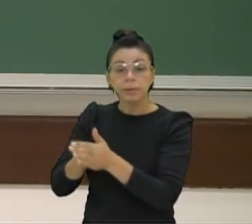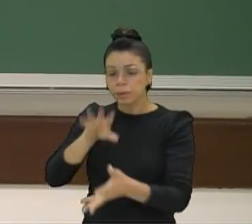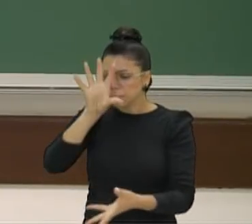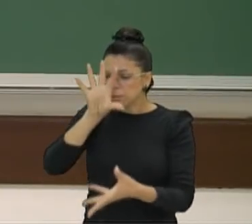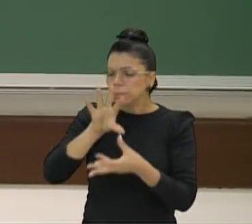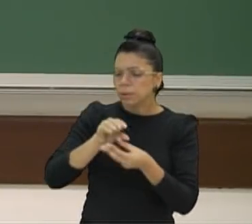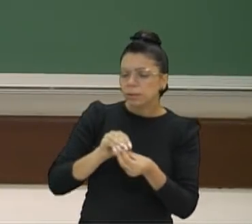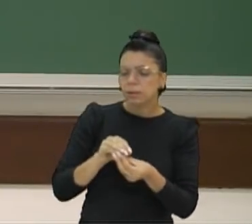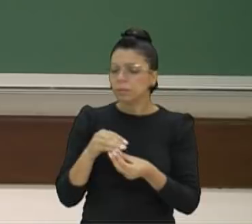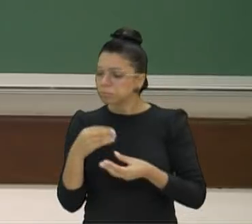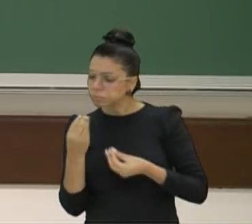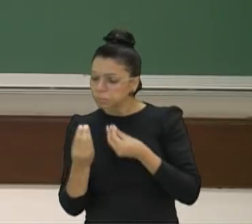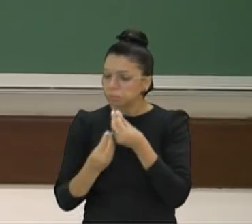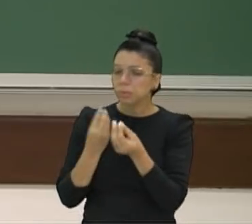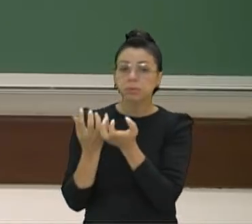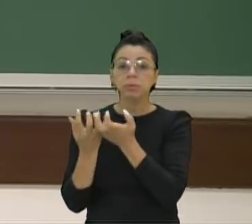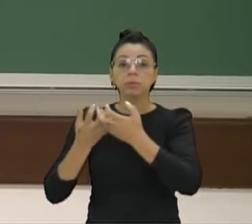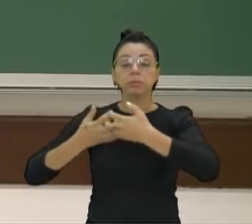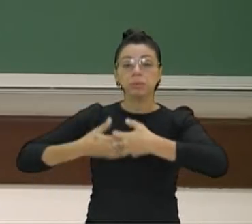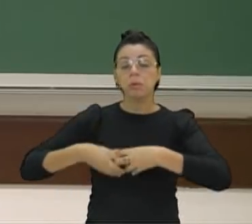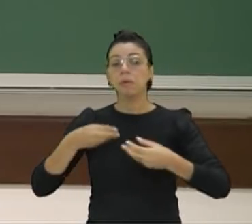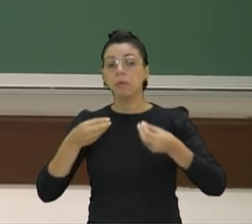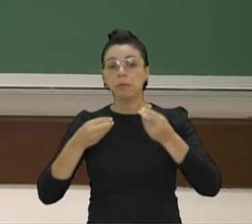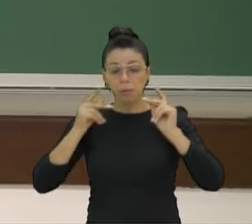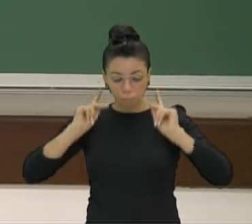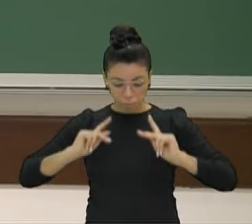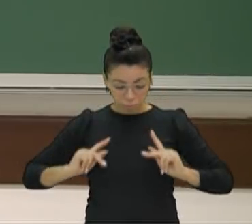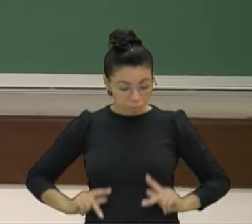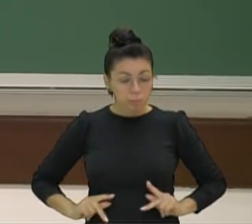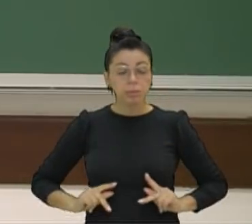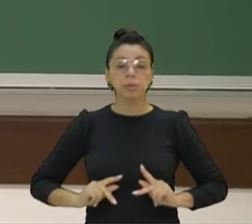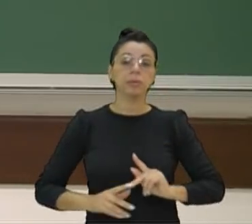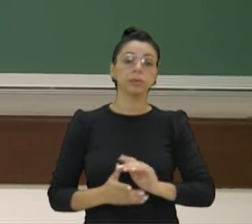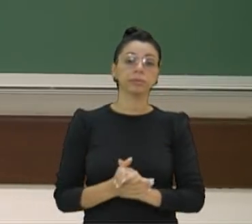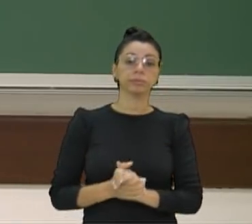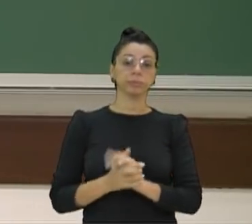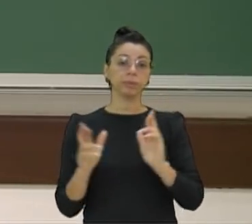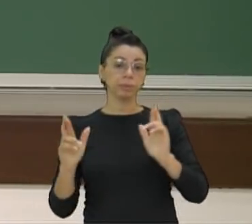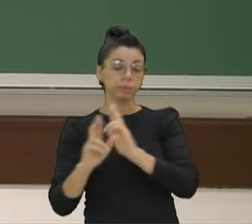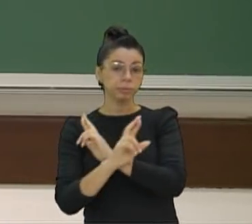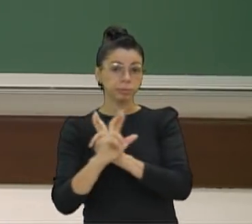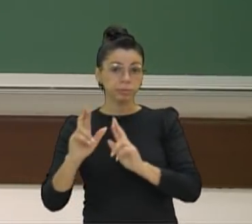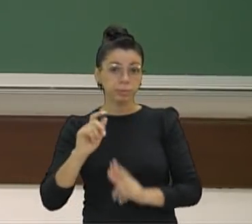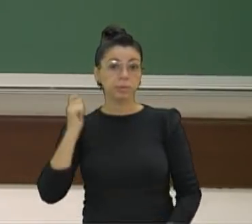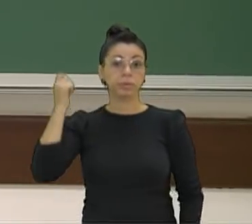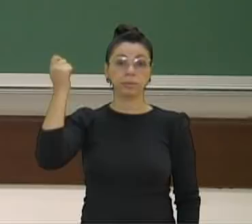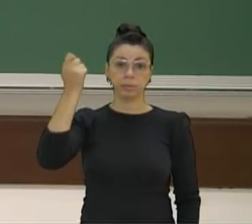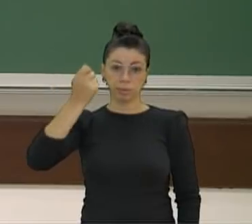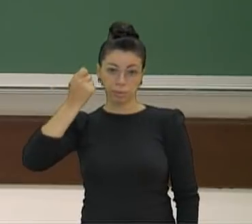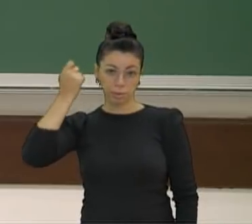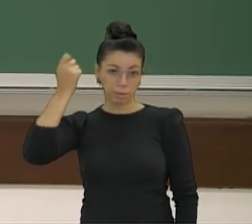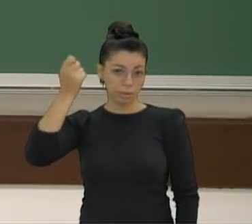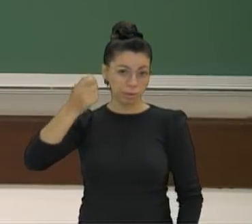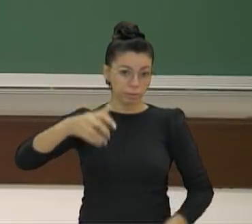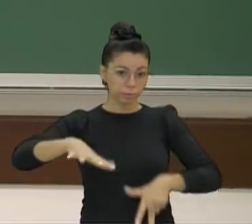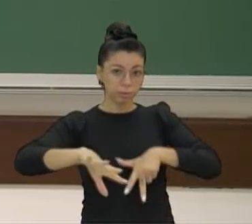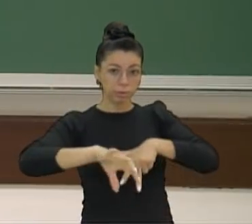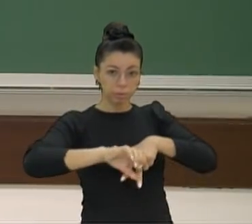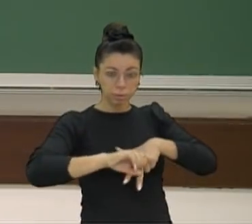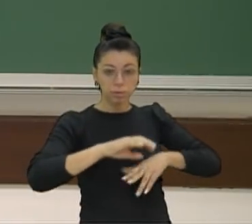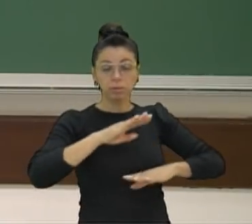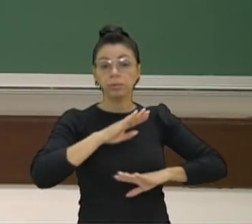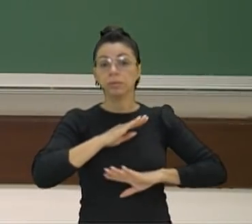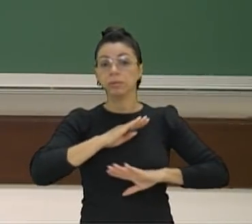vendo ali na prática como que o corpo humano está se comportando com relação a essa grave infecção, né, em algumas